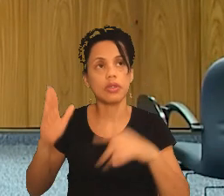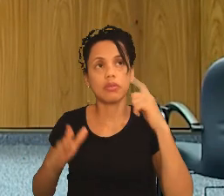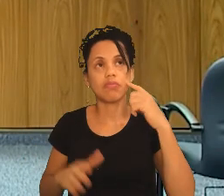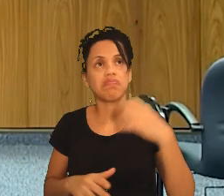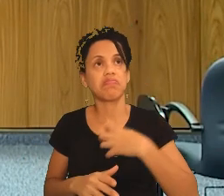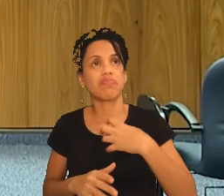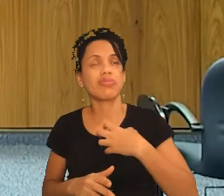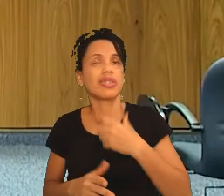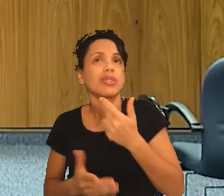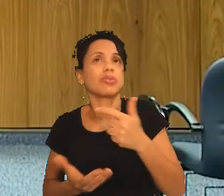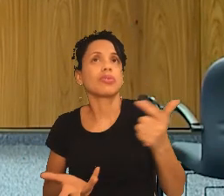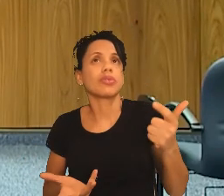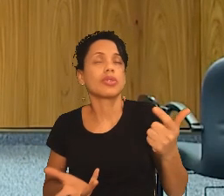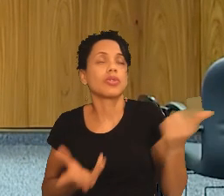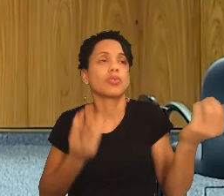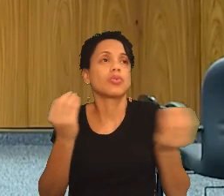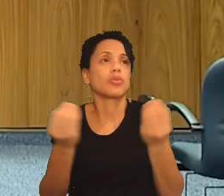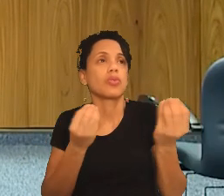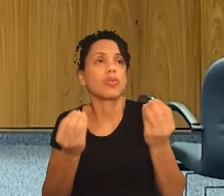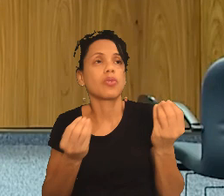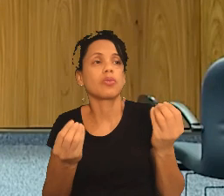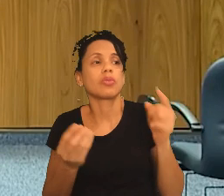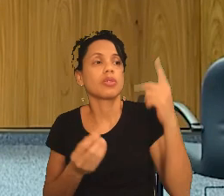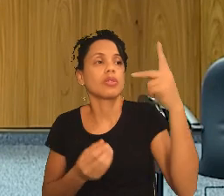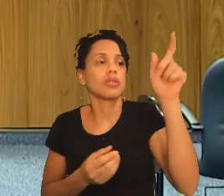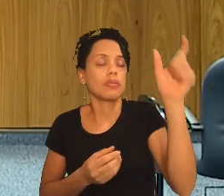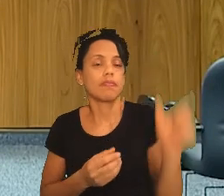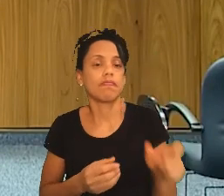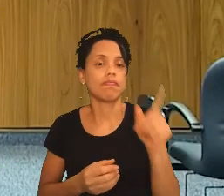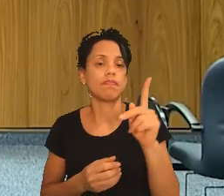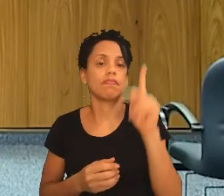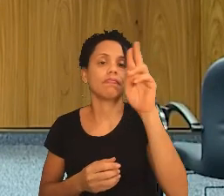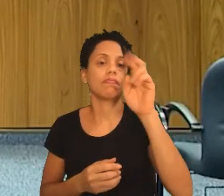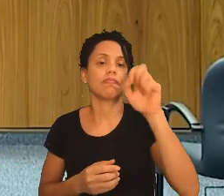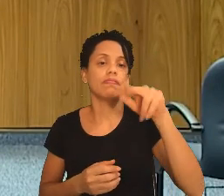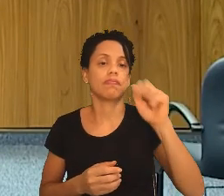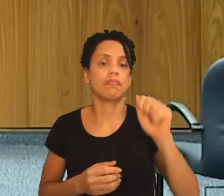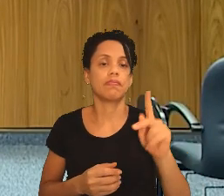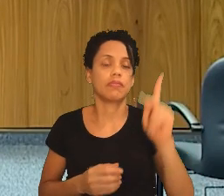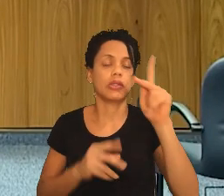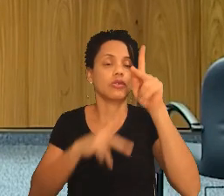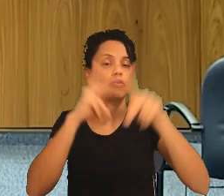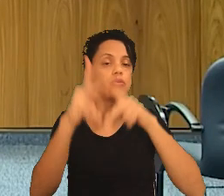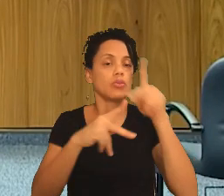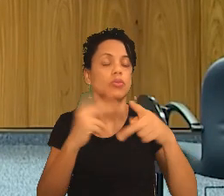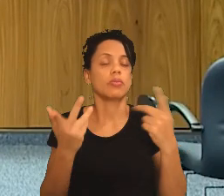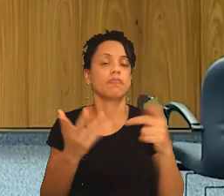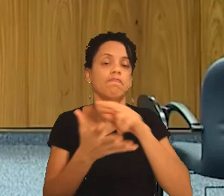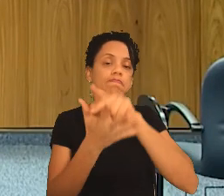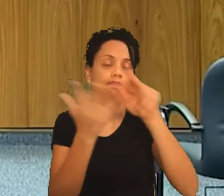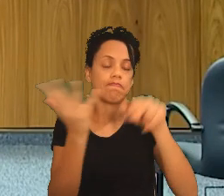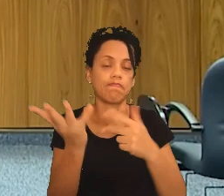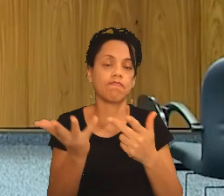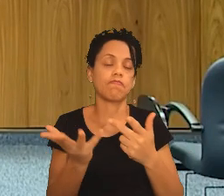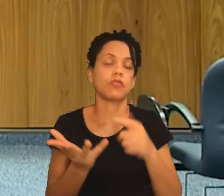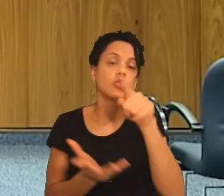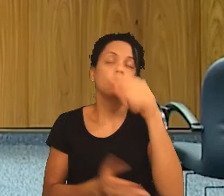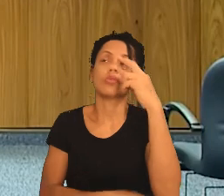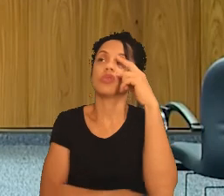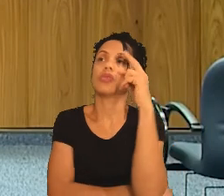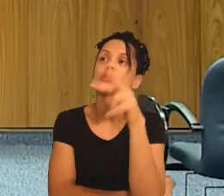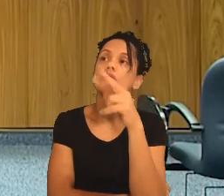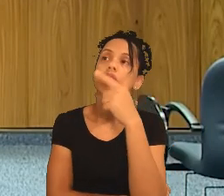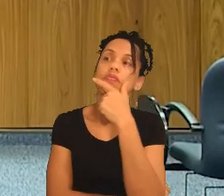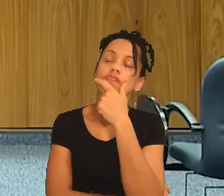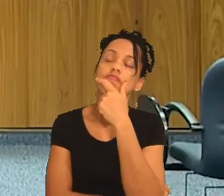configurar que eles teriam direito a esse território. E, nesse trabalho nosso do grupo, isso acaba ficando assim, muito sem sentido.